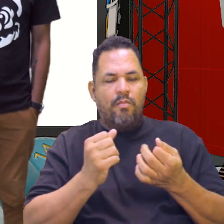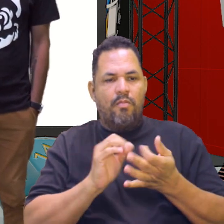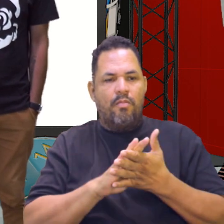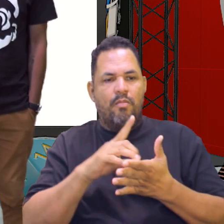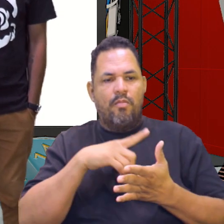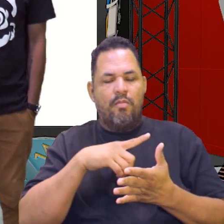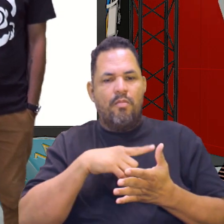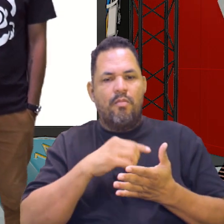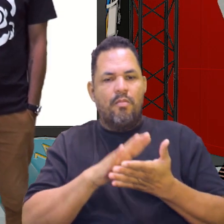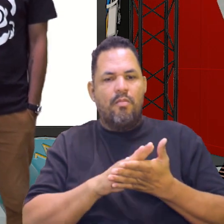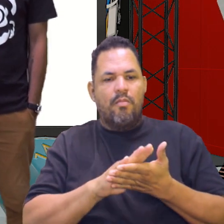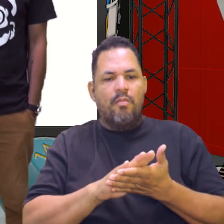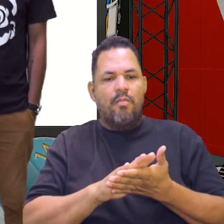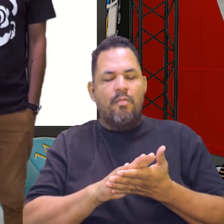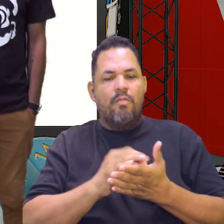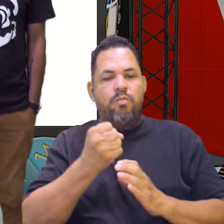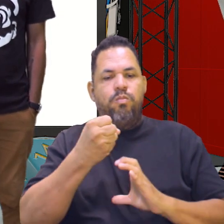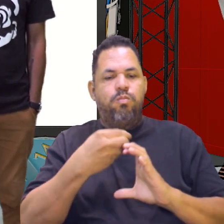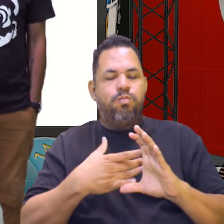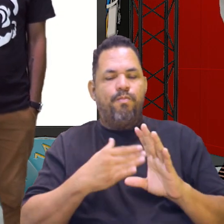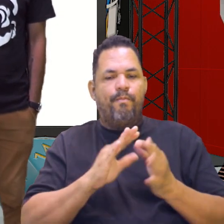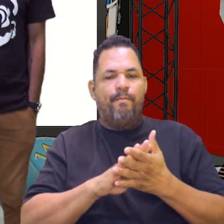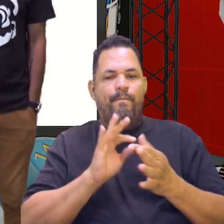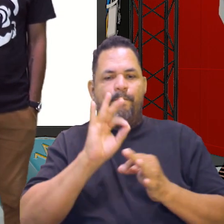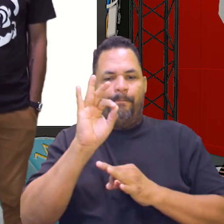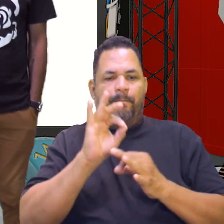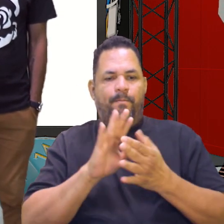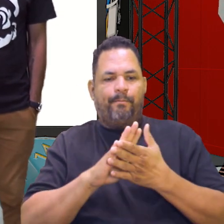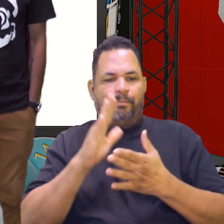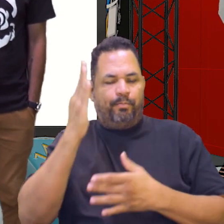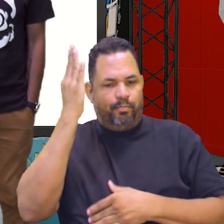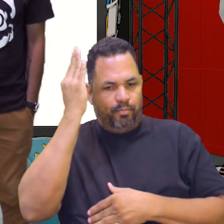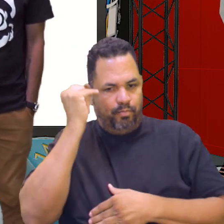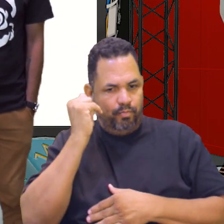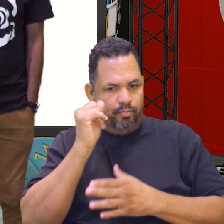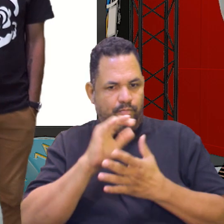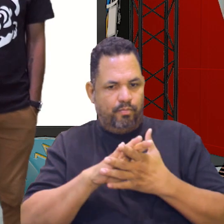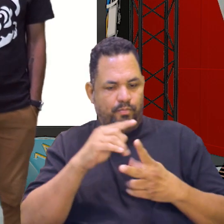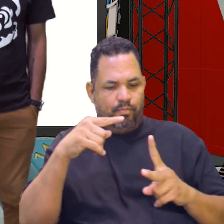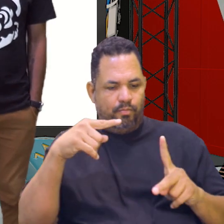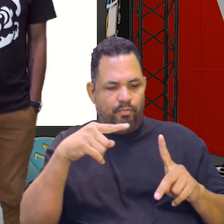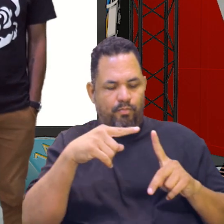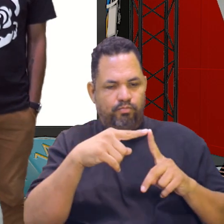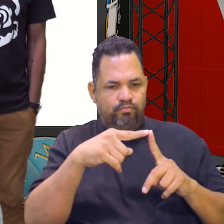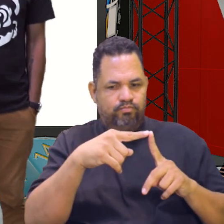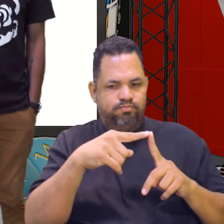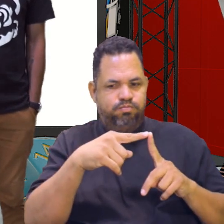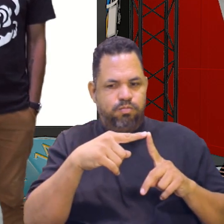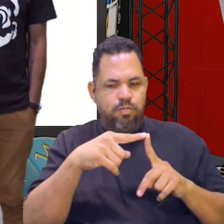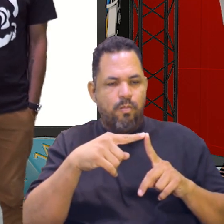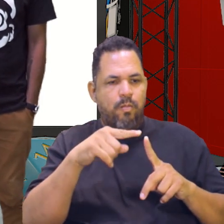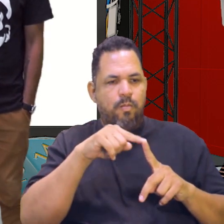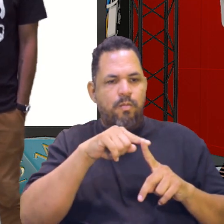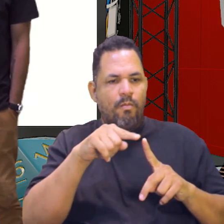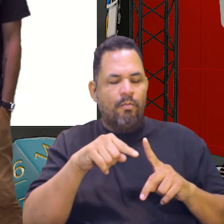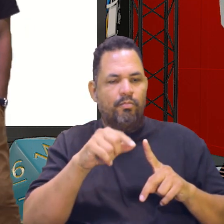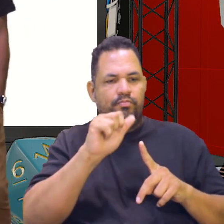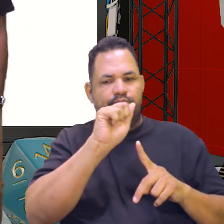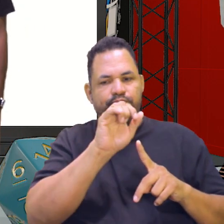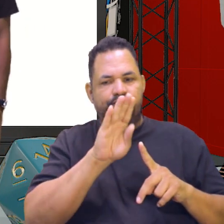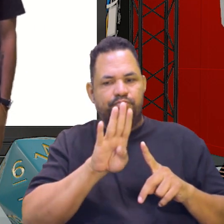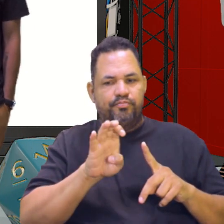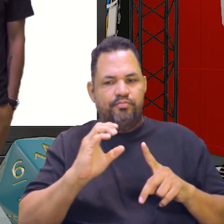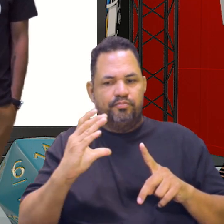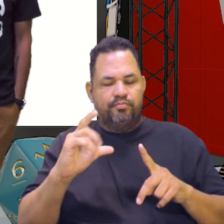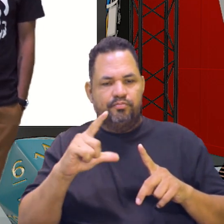área de um triângulo e a gente vai precisar saber o que, então? As coordenadas dos seus 3 vértices, precisamos saber quem é o vértice A, B e